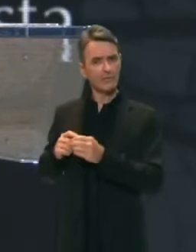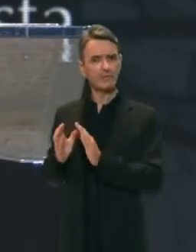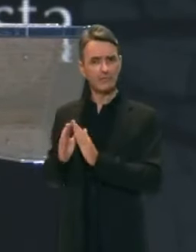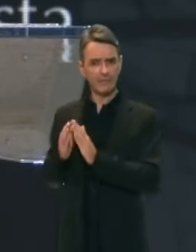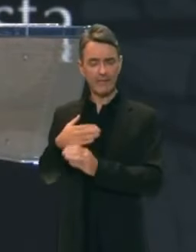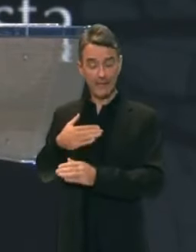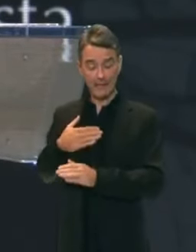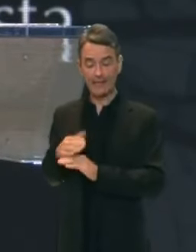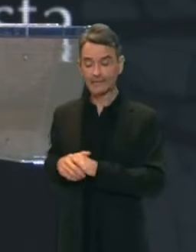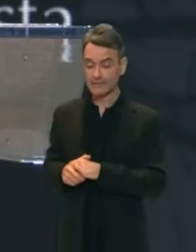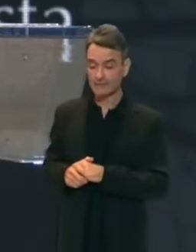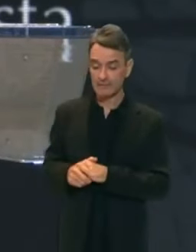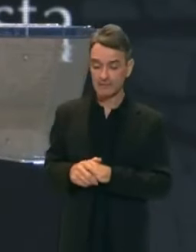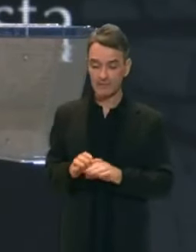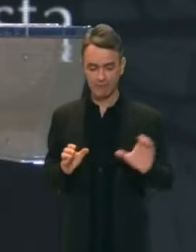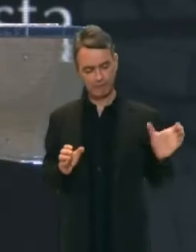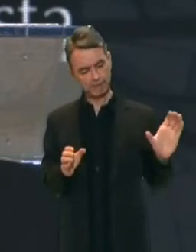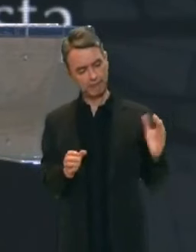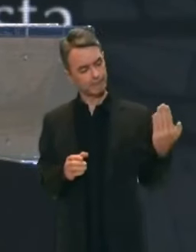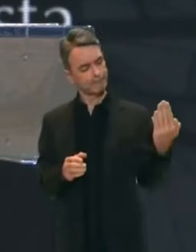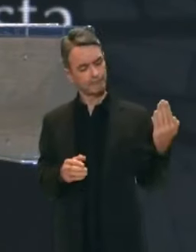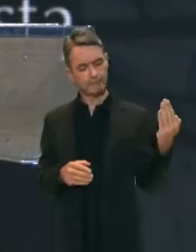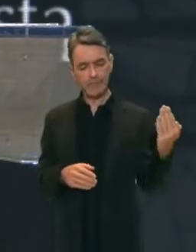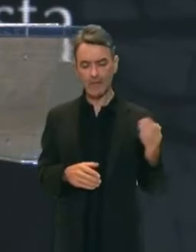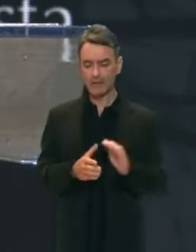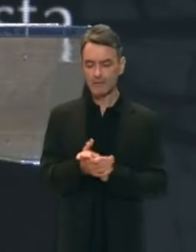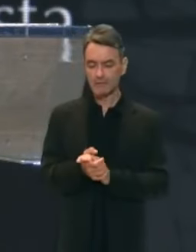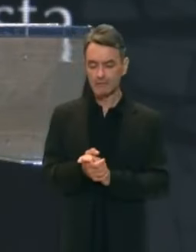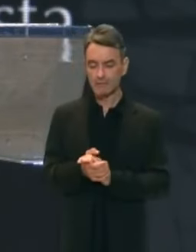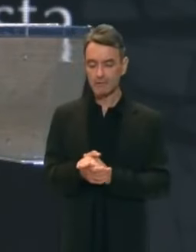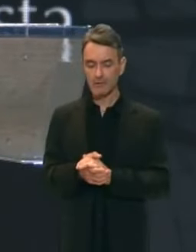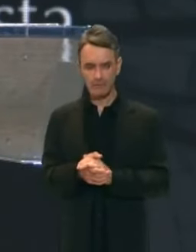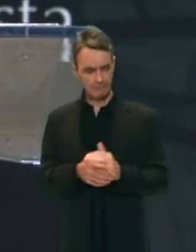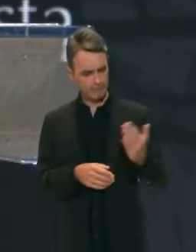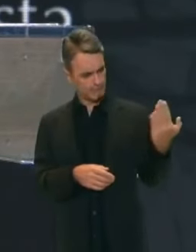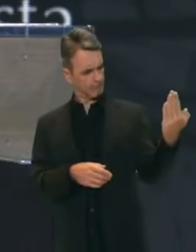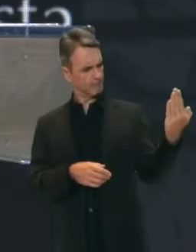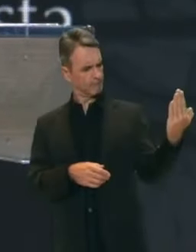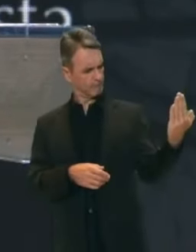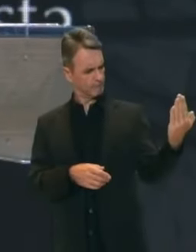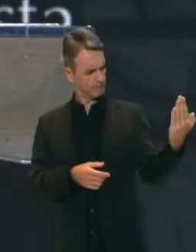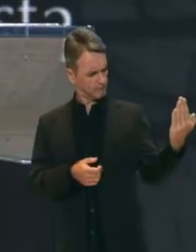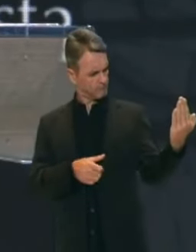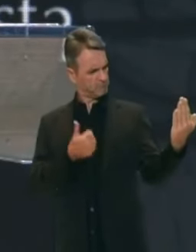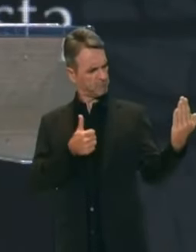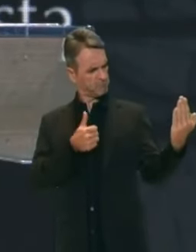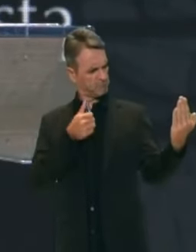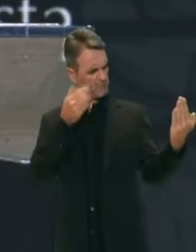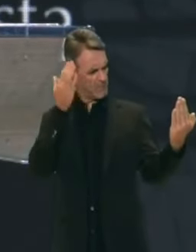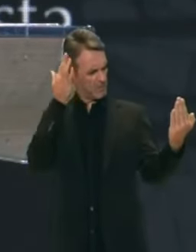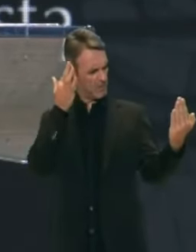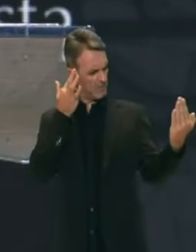Kombi, eu vi o meu primeiro cabelo branco.